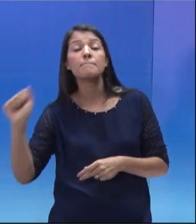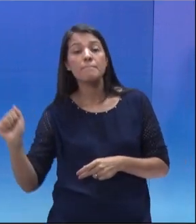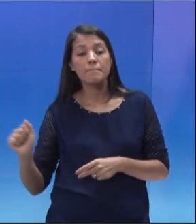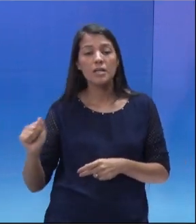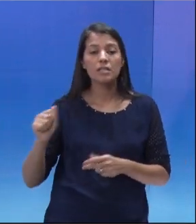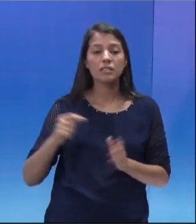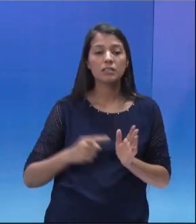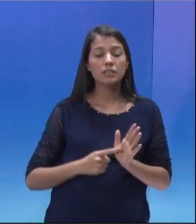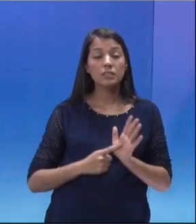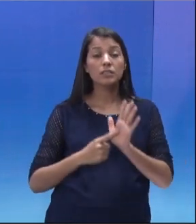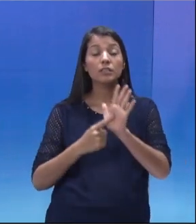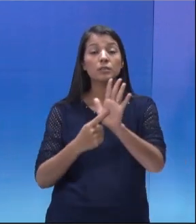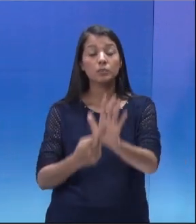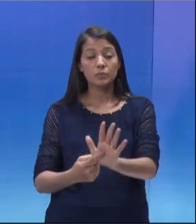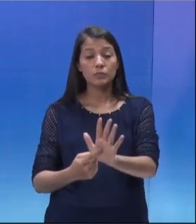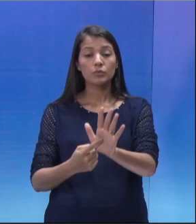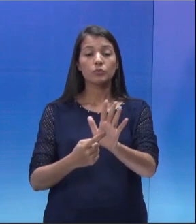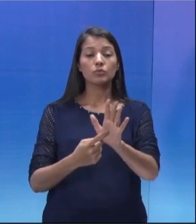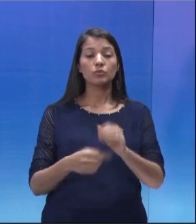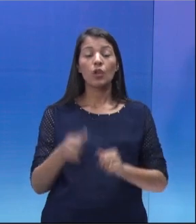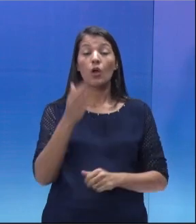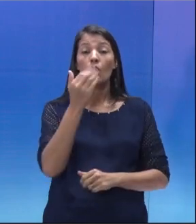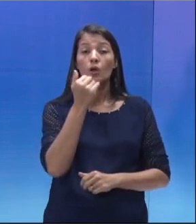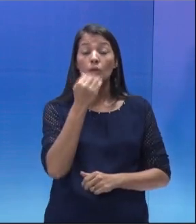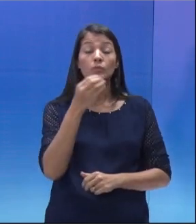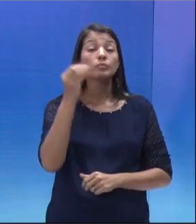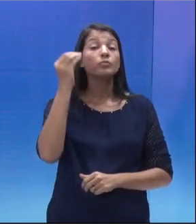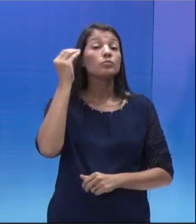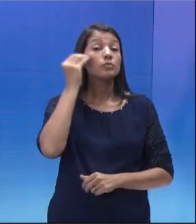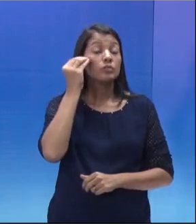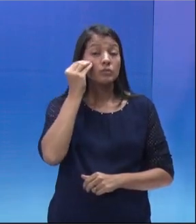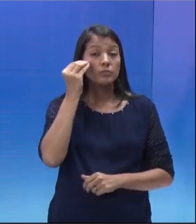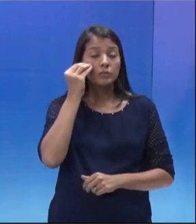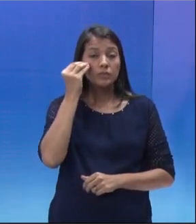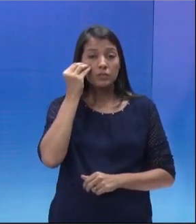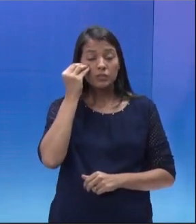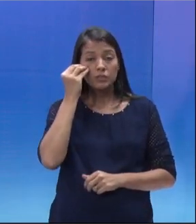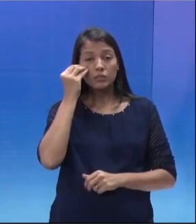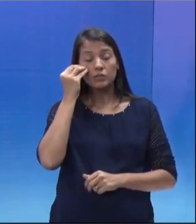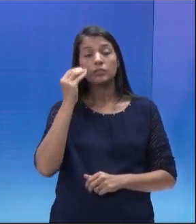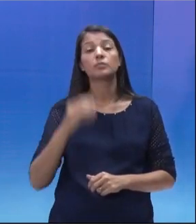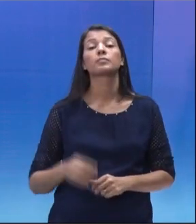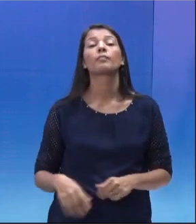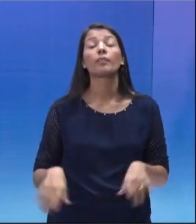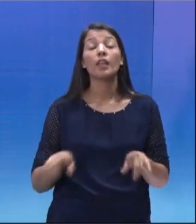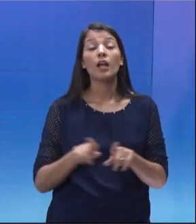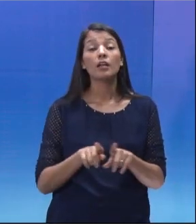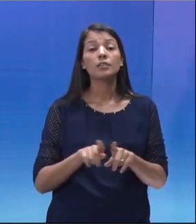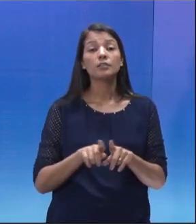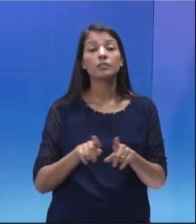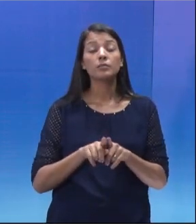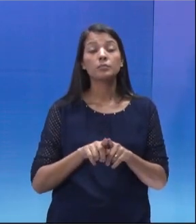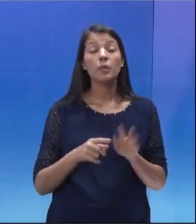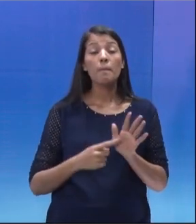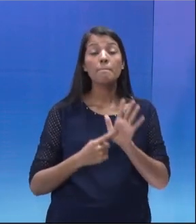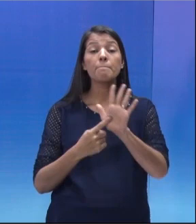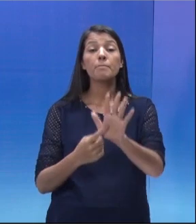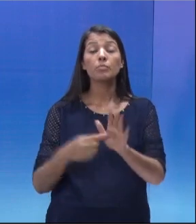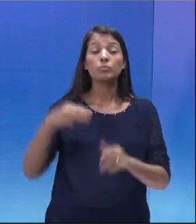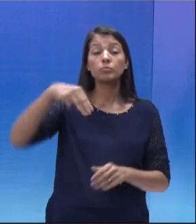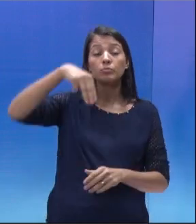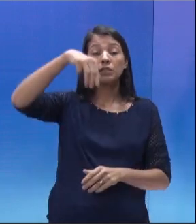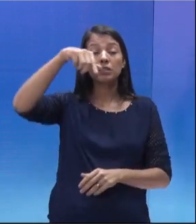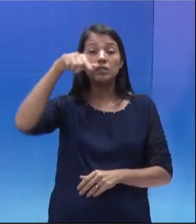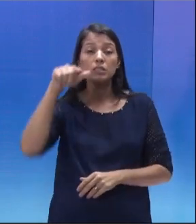atenção essa unidade de medida, miligramas por quilo, miligramas de pesticida por quilo de cobaia, que no